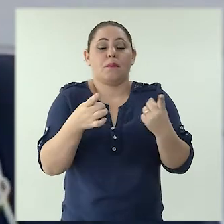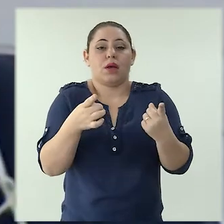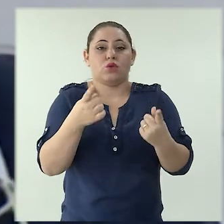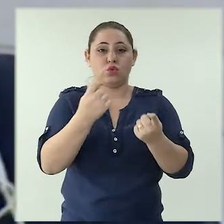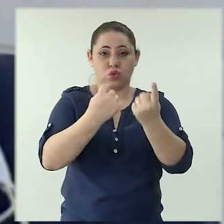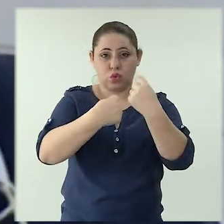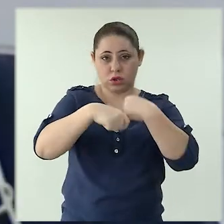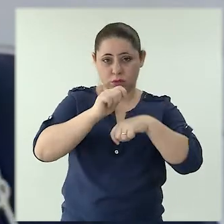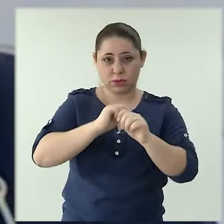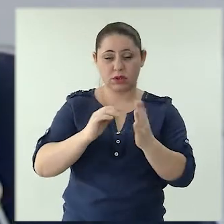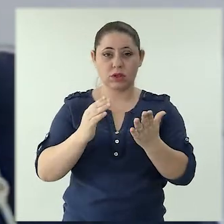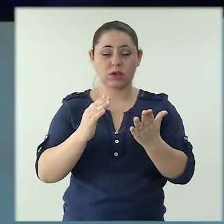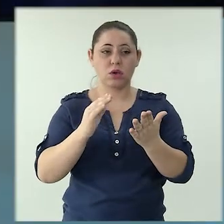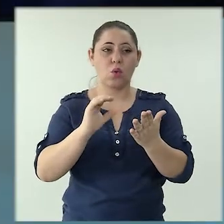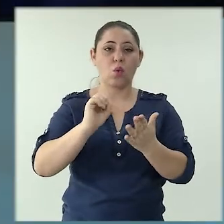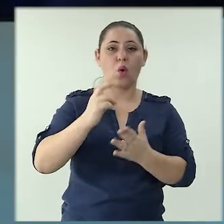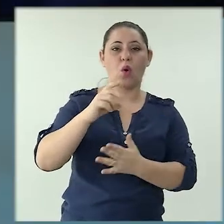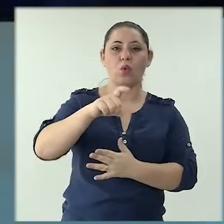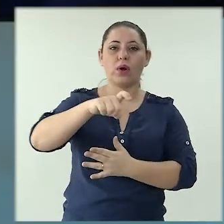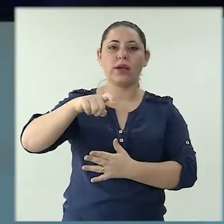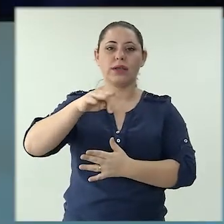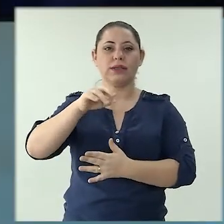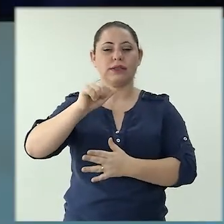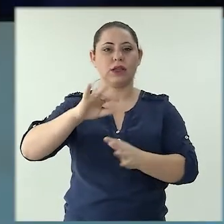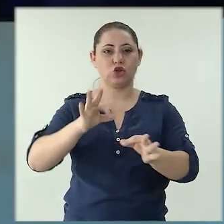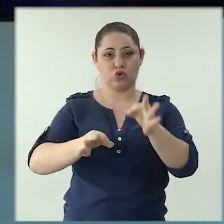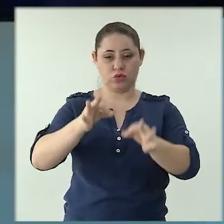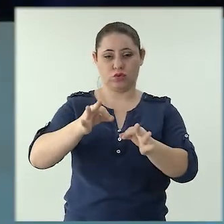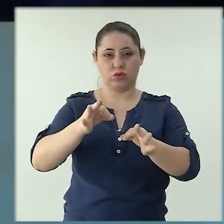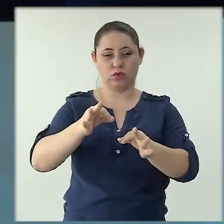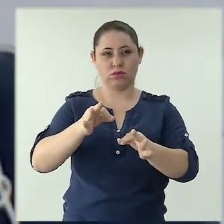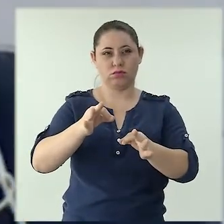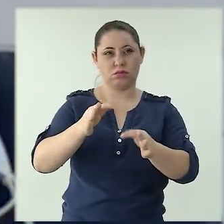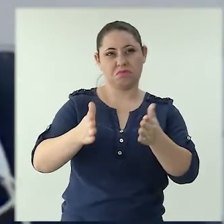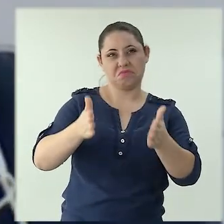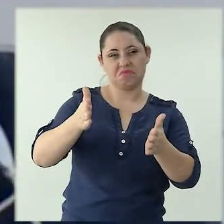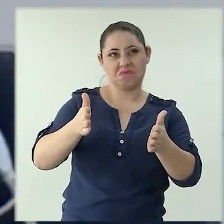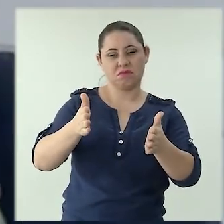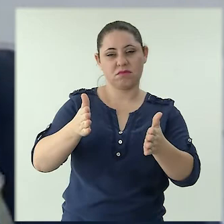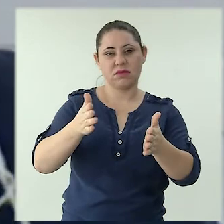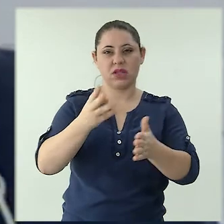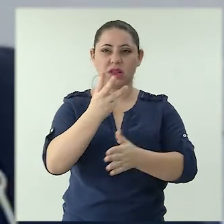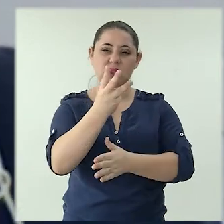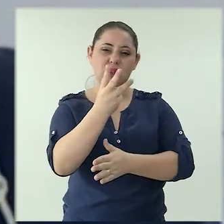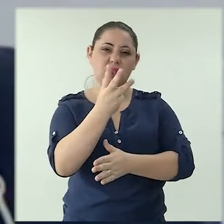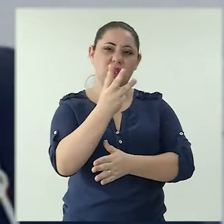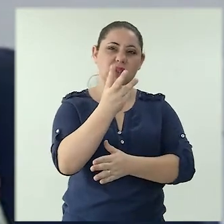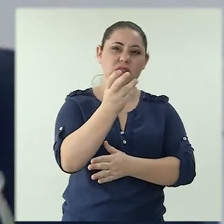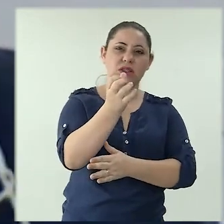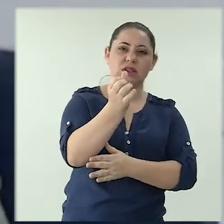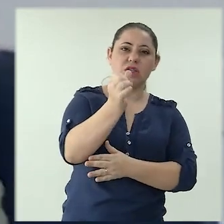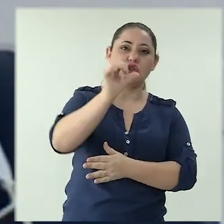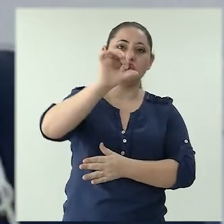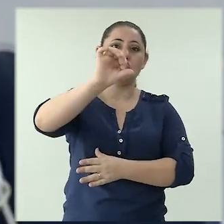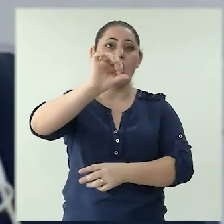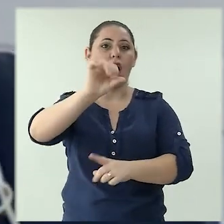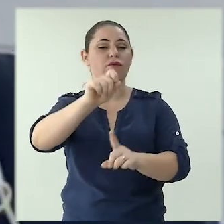Enquanto que o administrativo ou extrajudicial, ele pode aí durar de 3 a 6, no máximo 9 meses, aí a